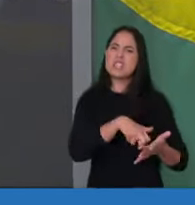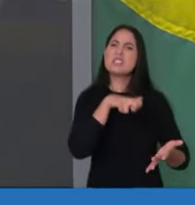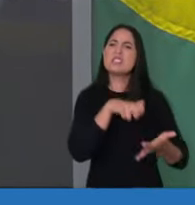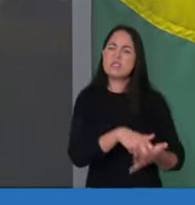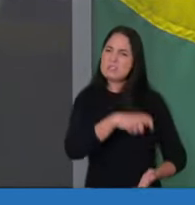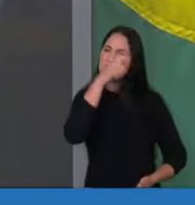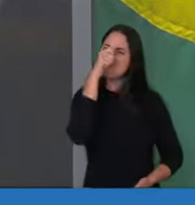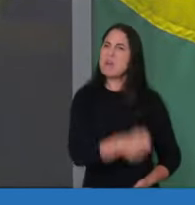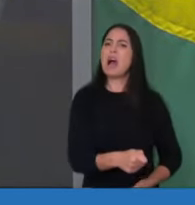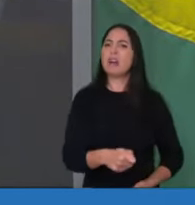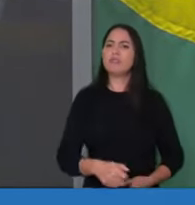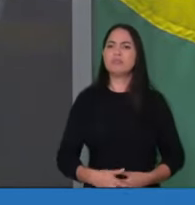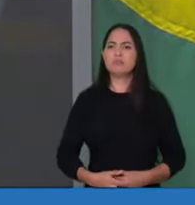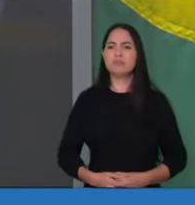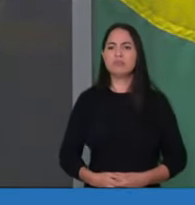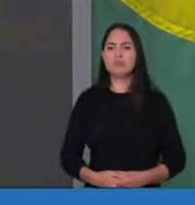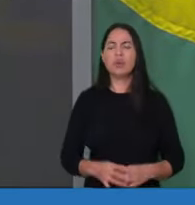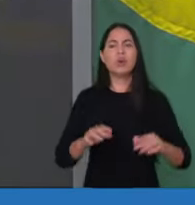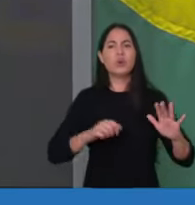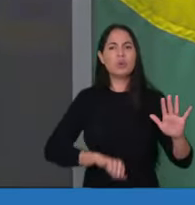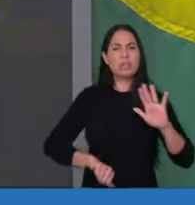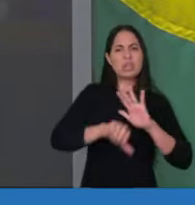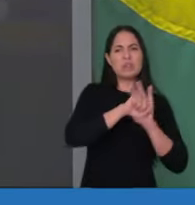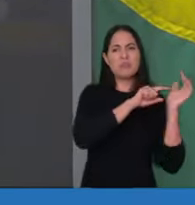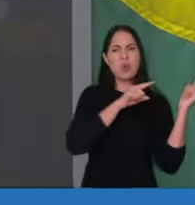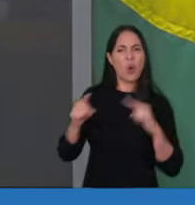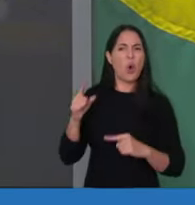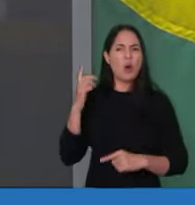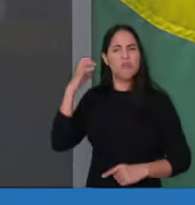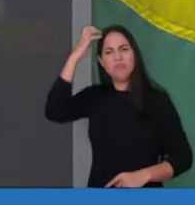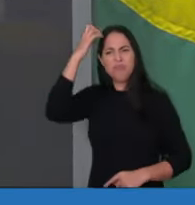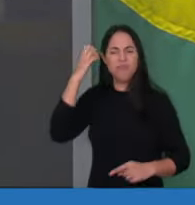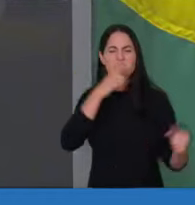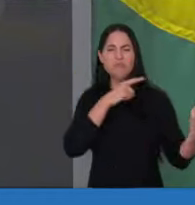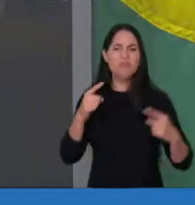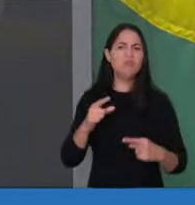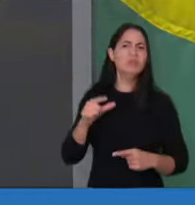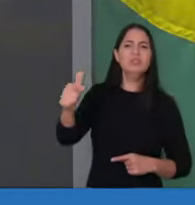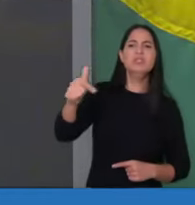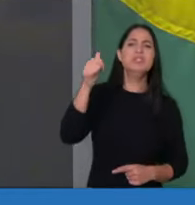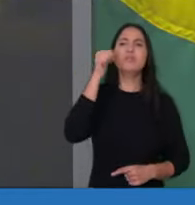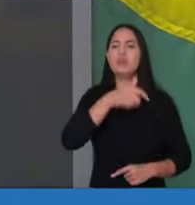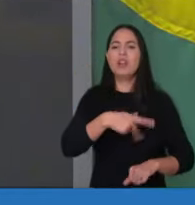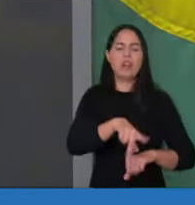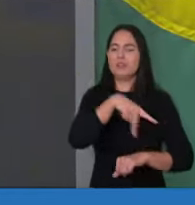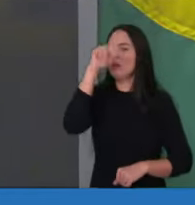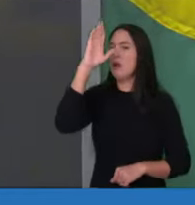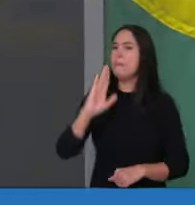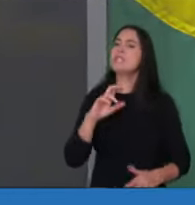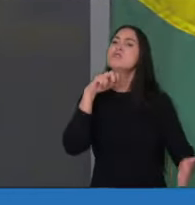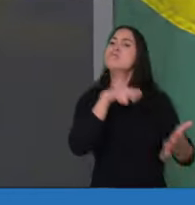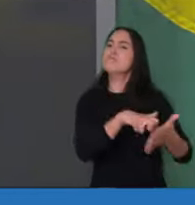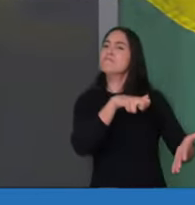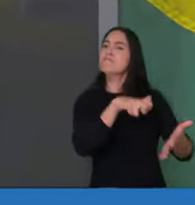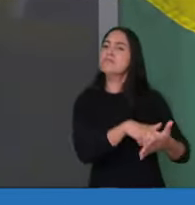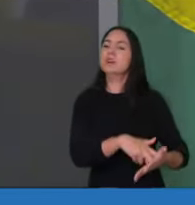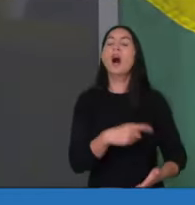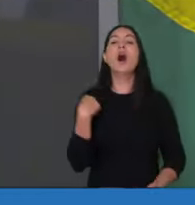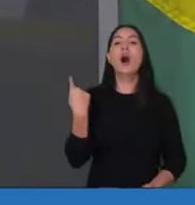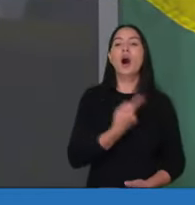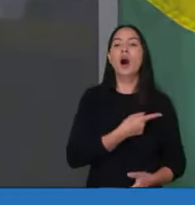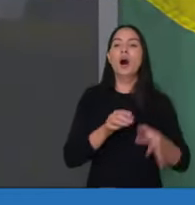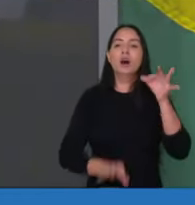crime brutal contra Marielle e contra qualquer outra mulher no nosso país. Vivemos por